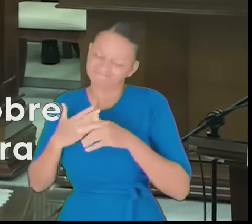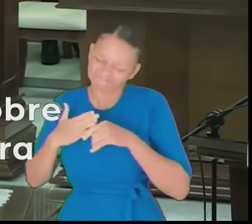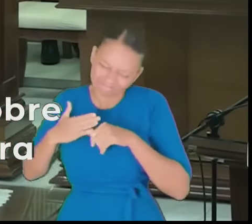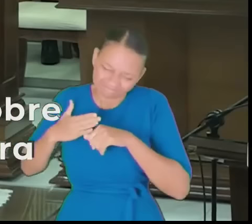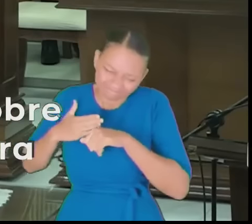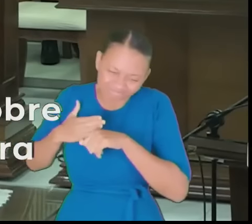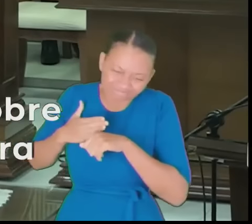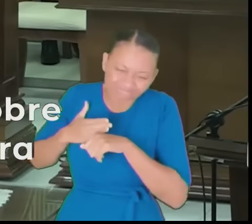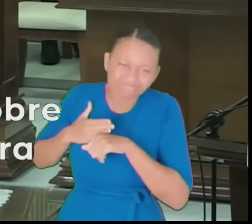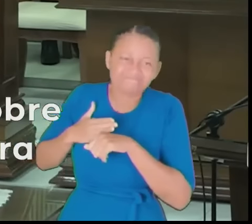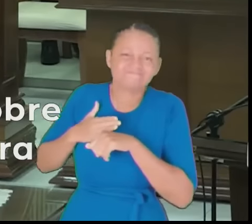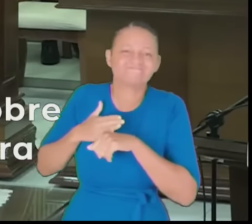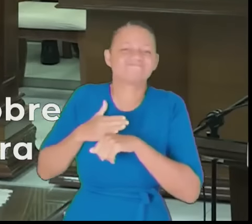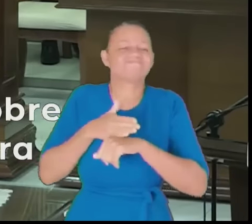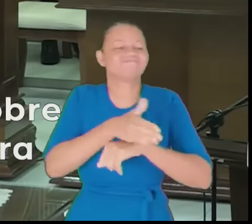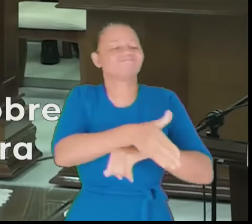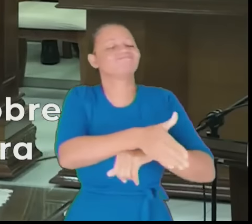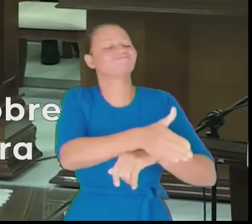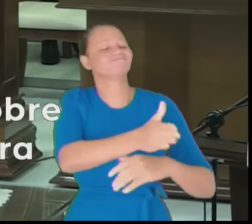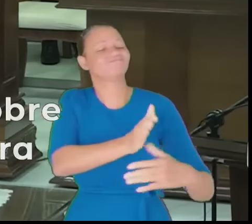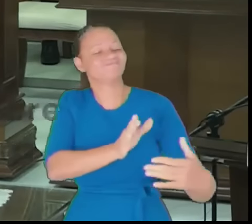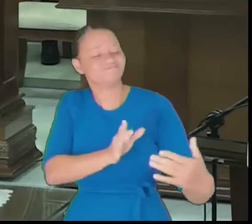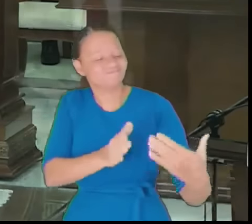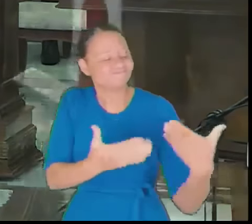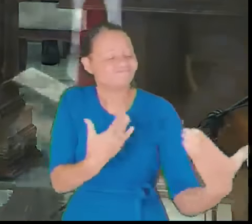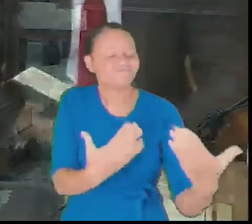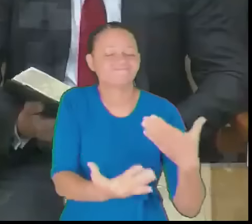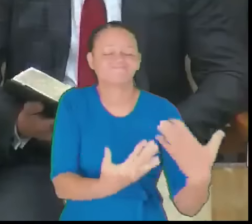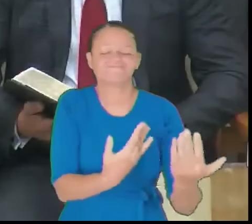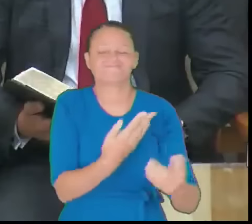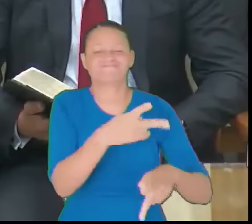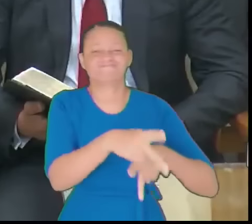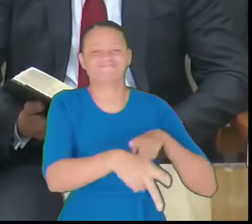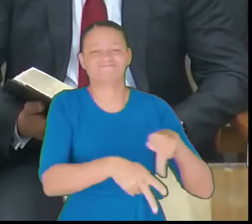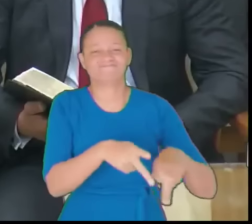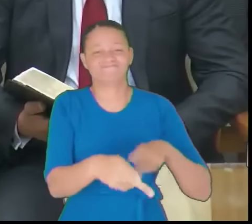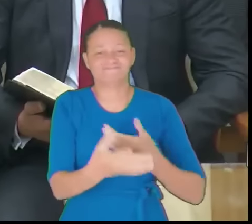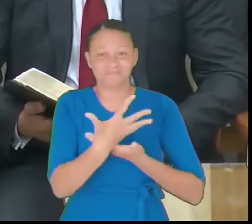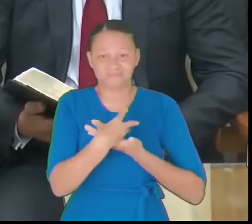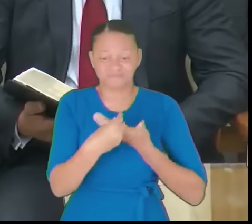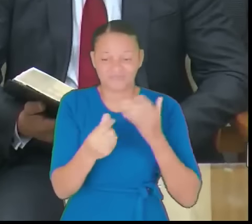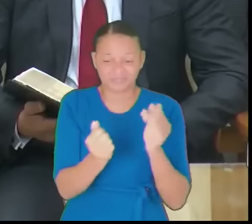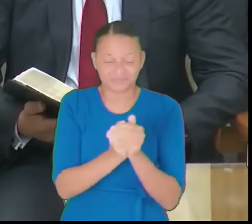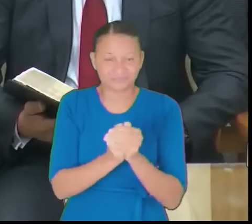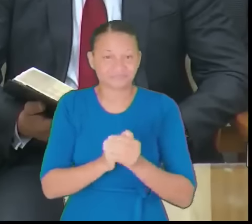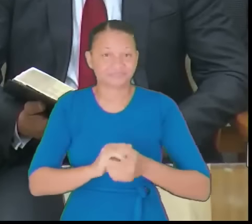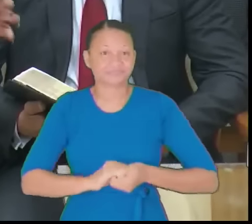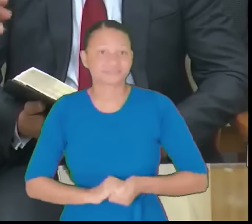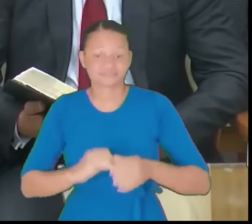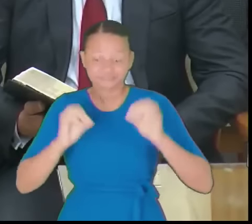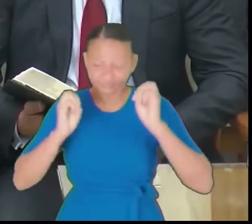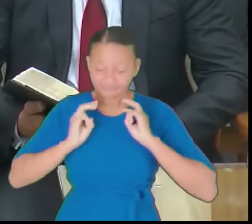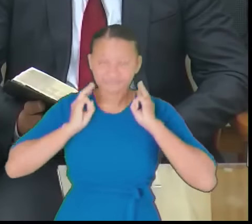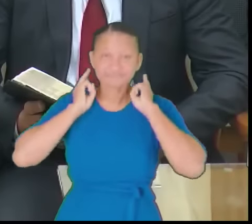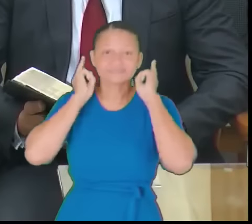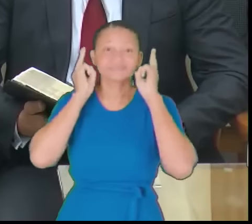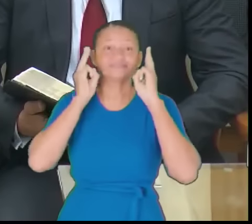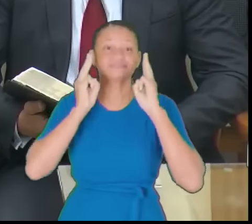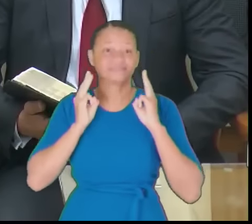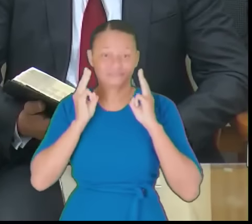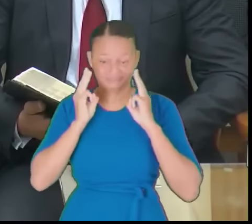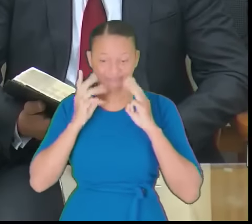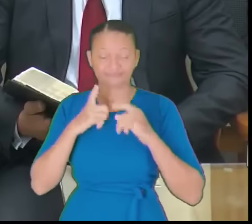falar com ele. Quem pode dizer amém em nome de Jesus? Que quando Moisés entrava para